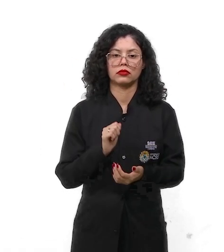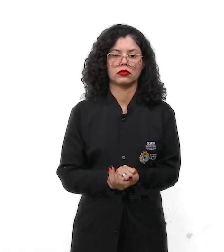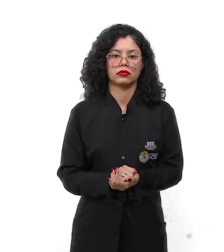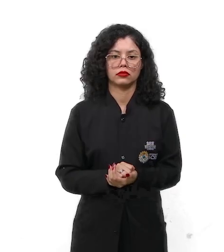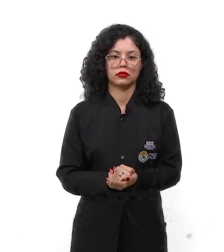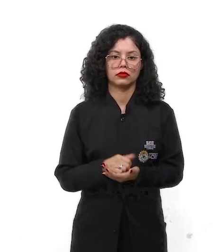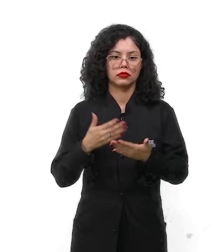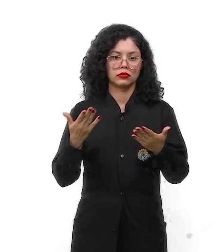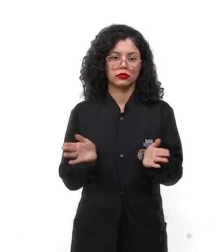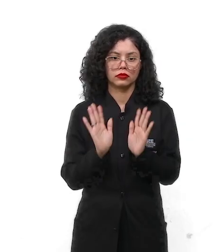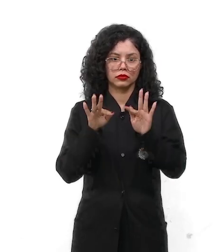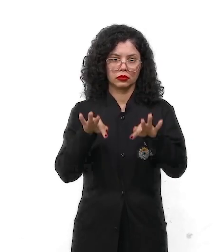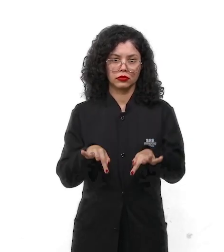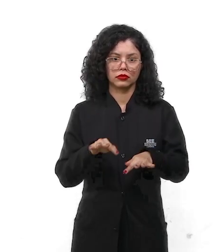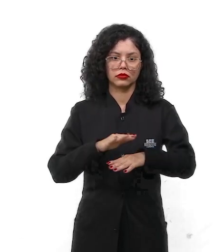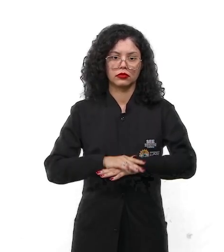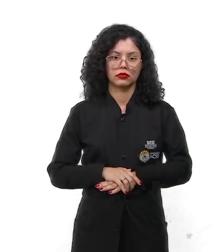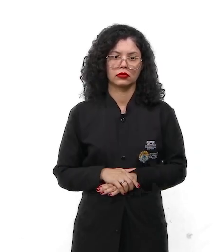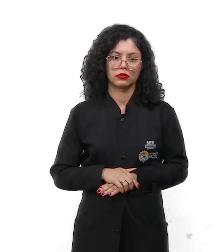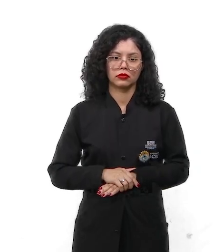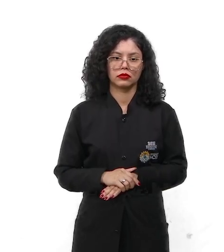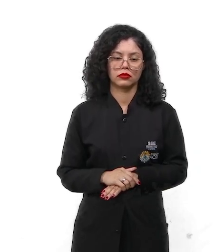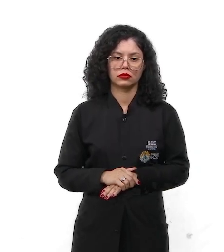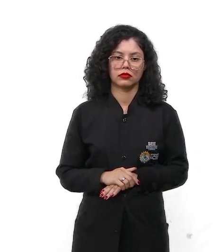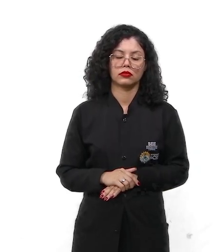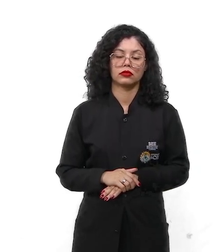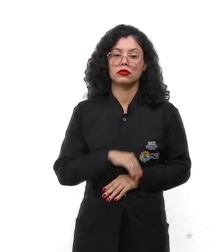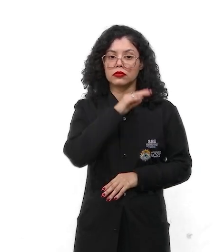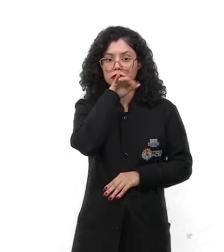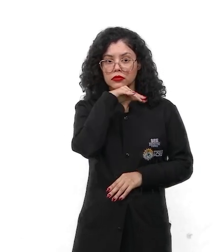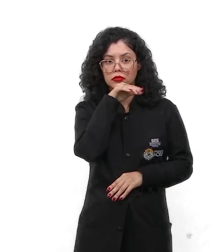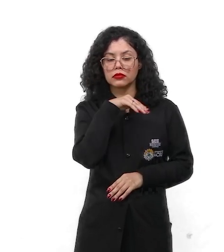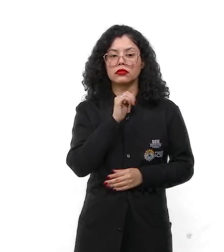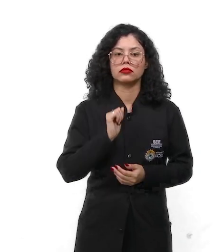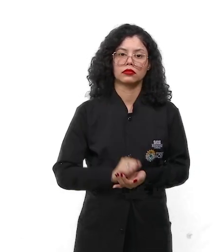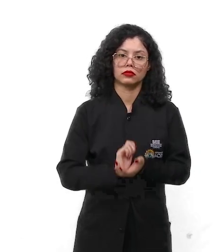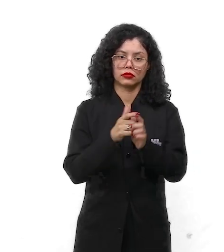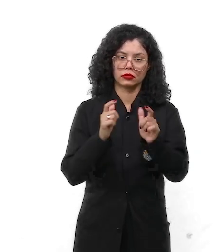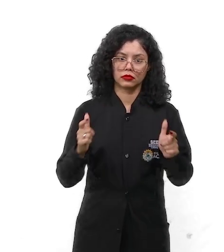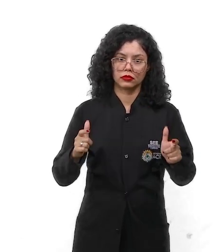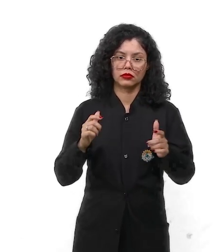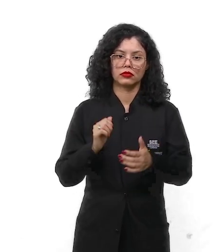natalidade. Enfim, búfalos são animais realmente rústicos.